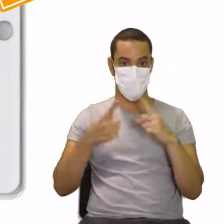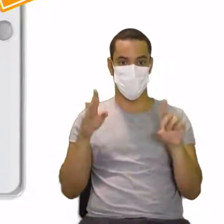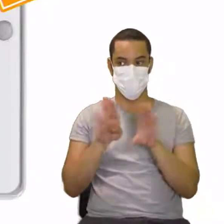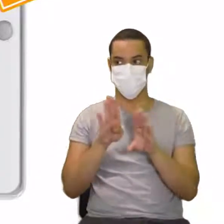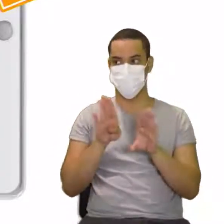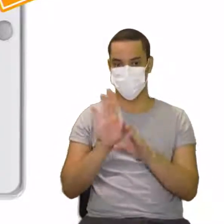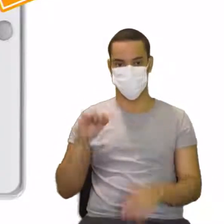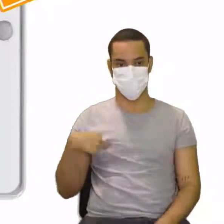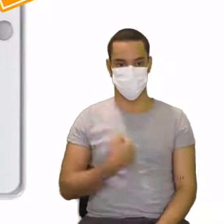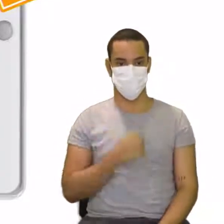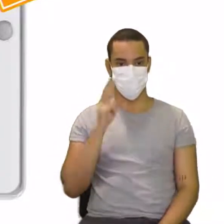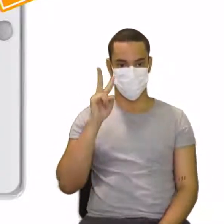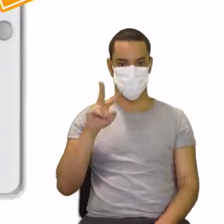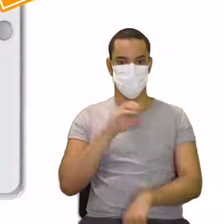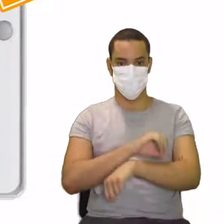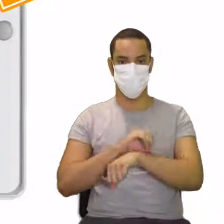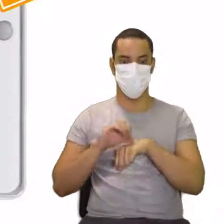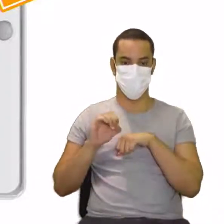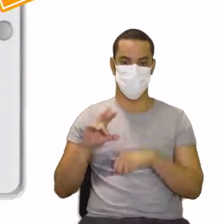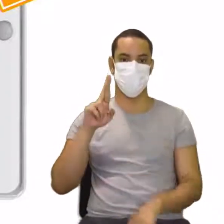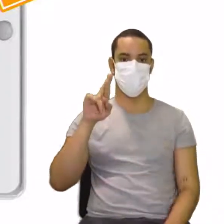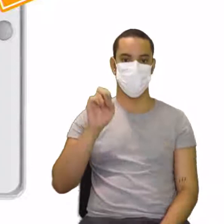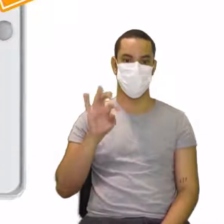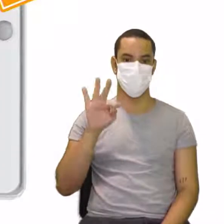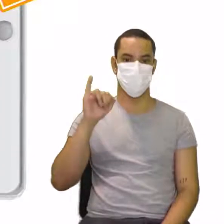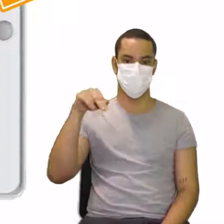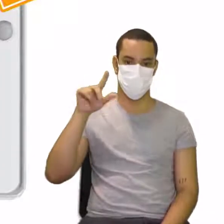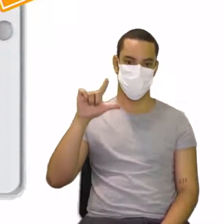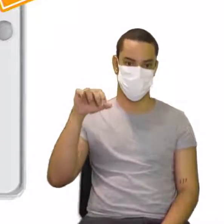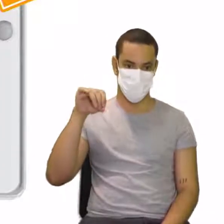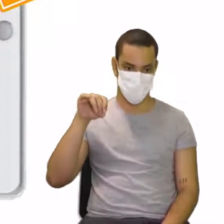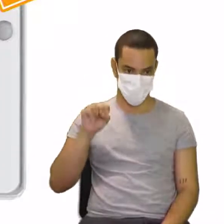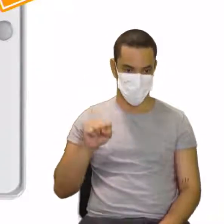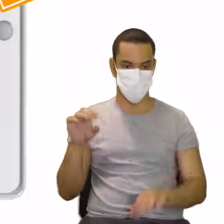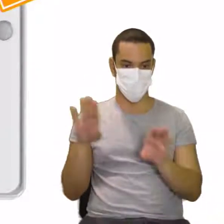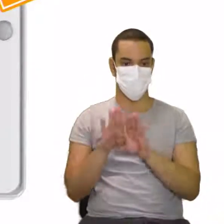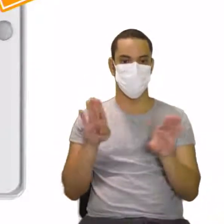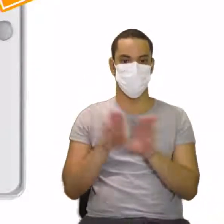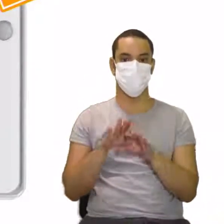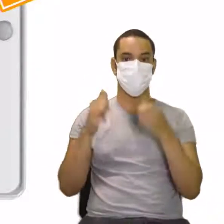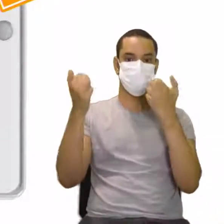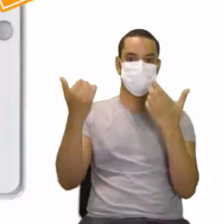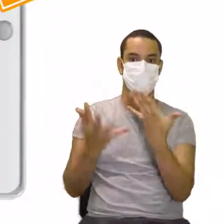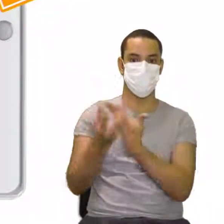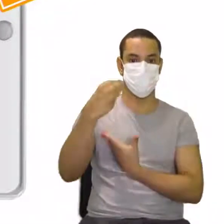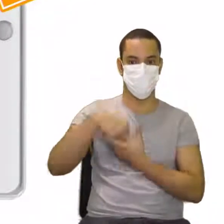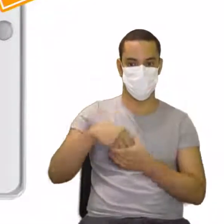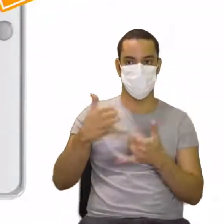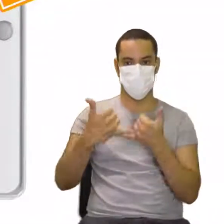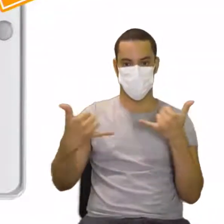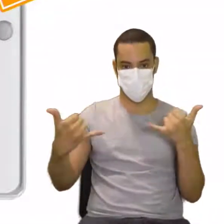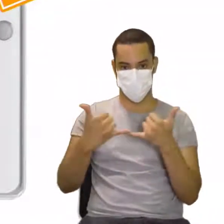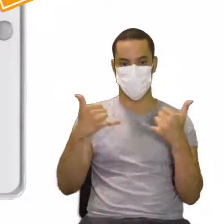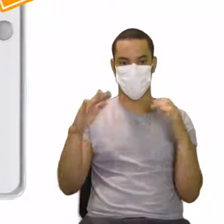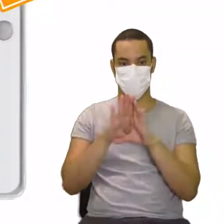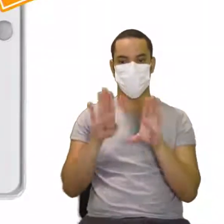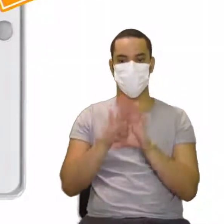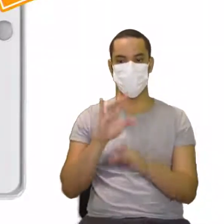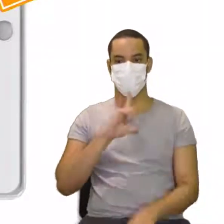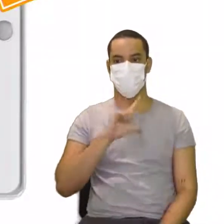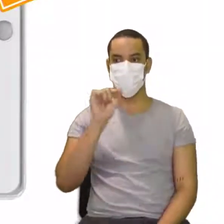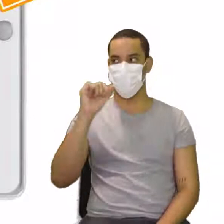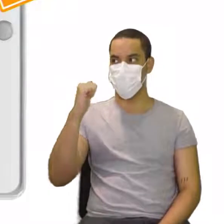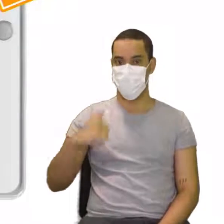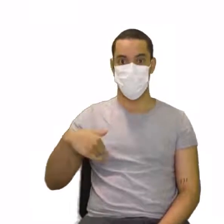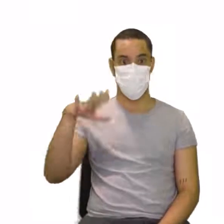podemos falar de condutores retilíneos, ok? Sendo condutores retilíneos aí fio, e também quando você tem